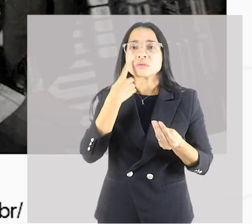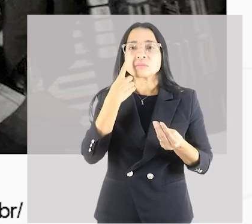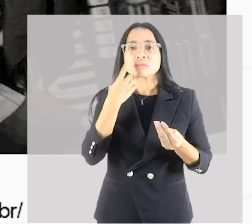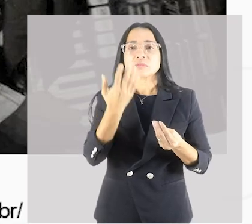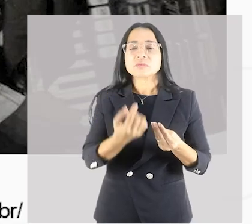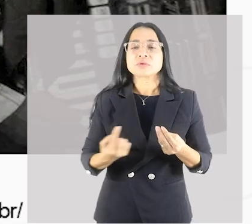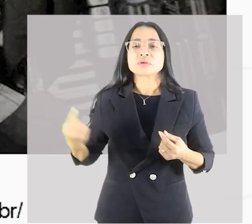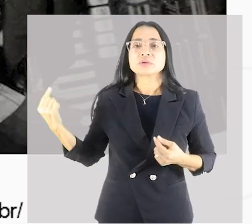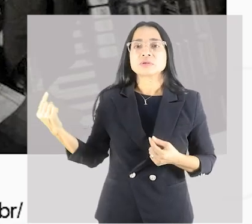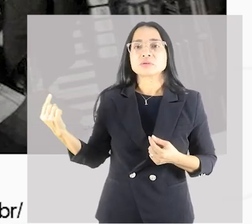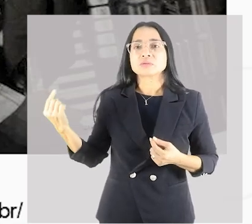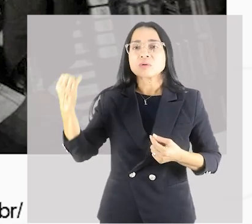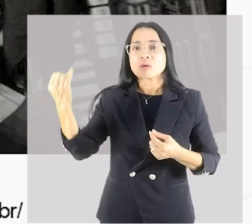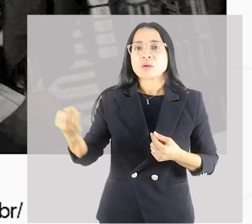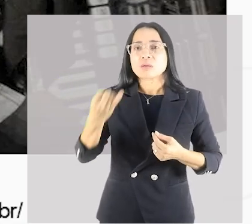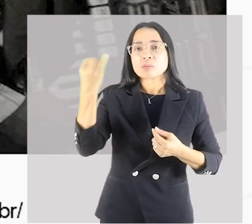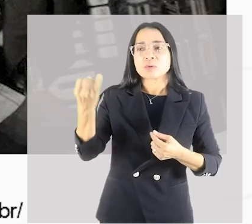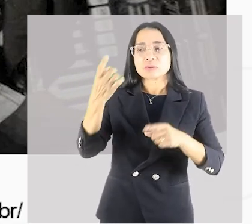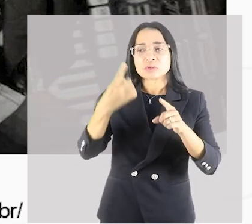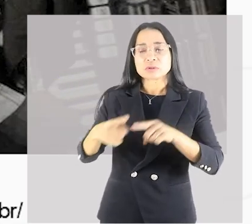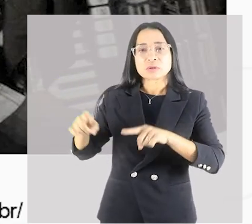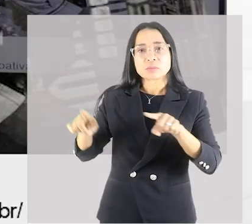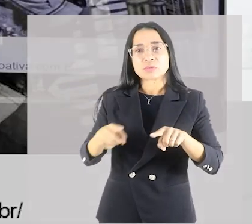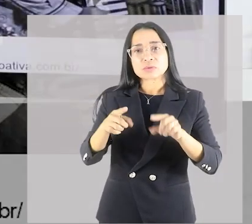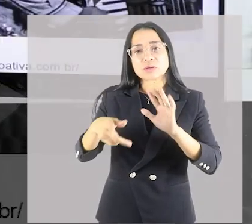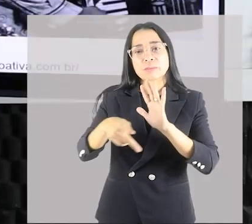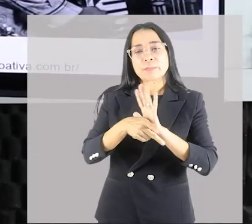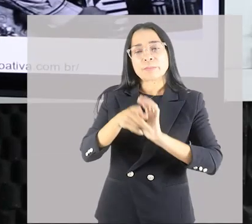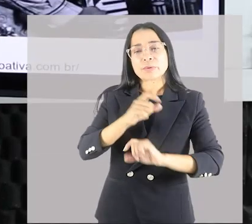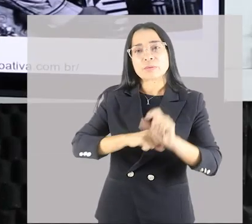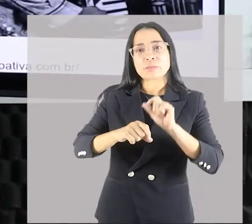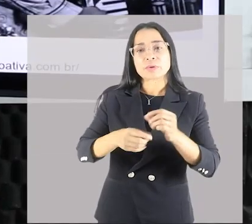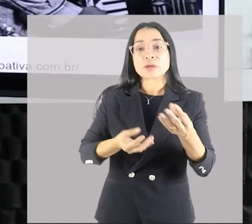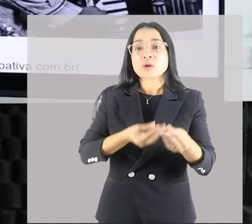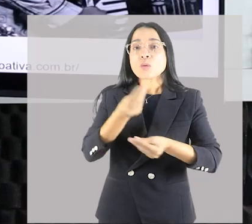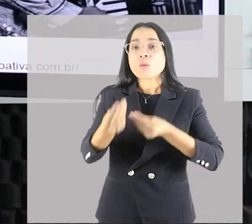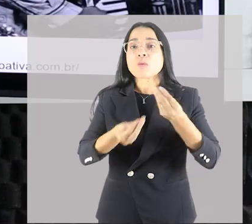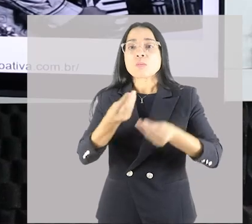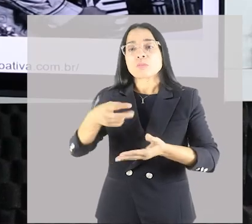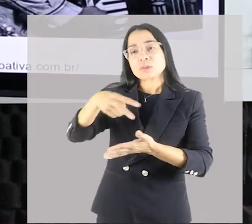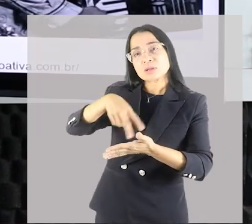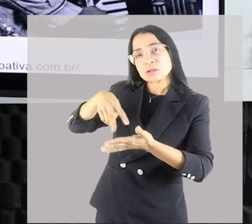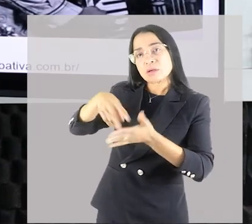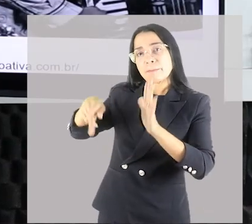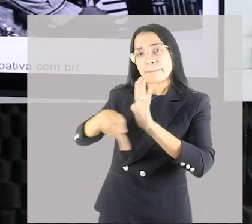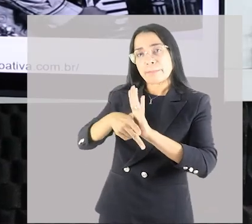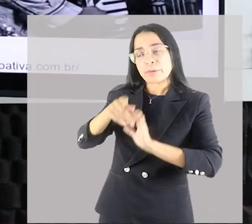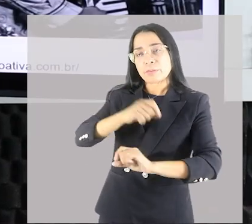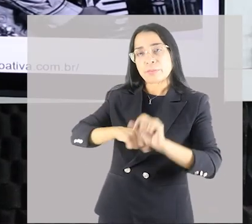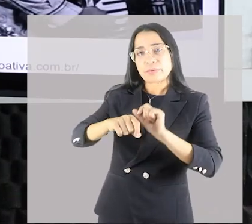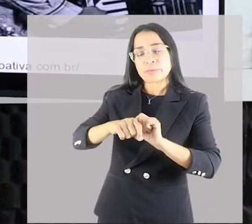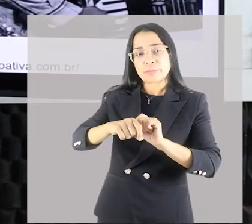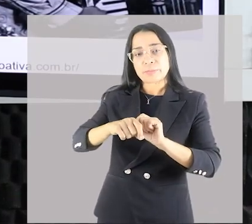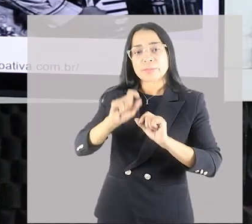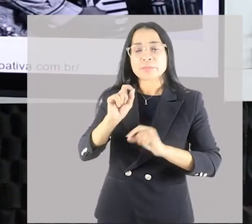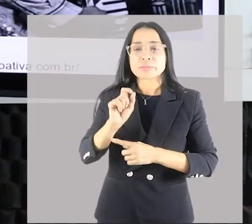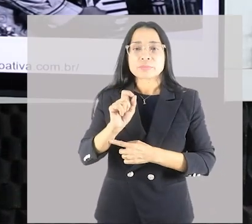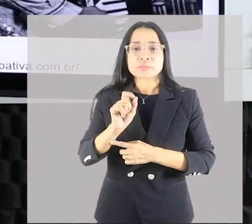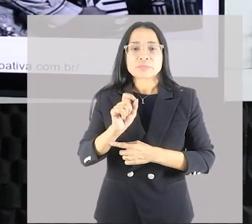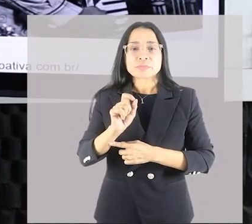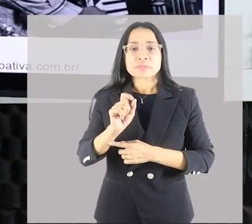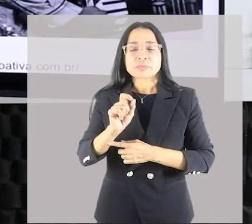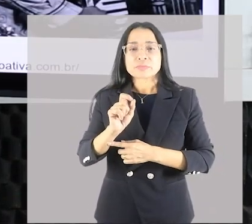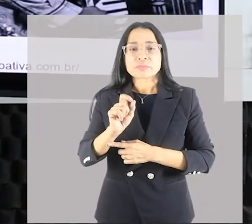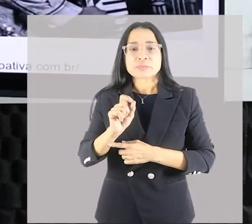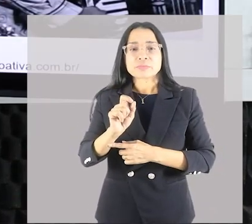considerado a música em específico ou a forma de dançar em específico? Isso se